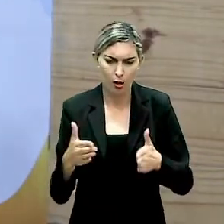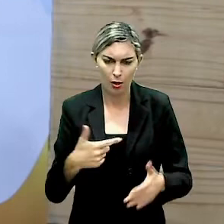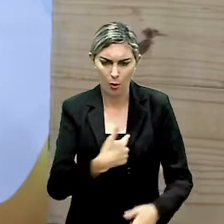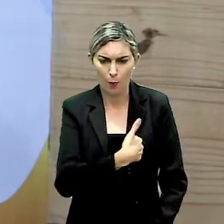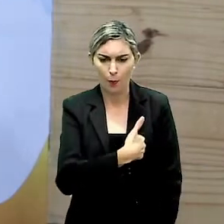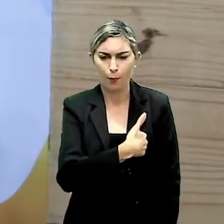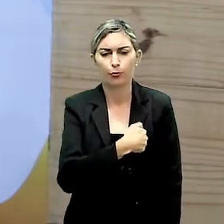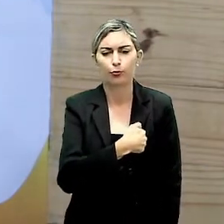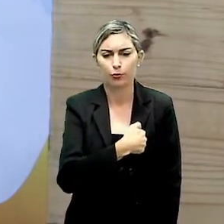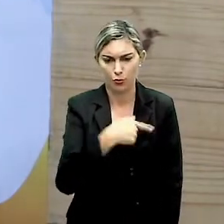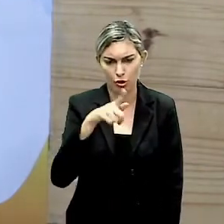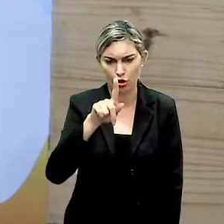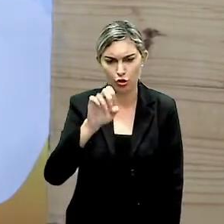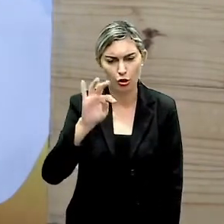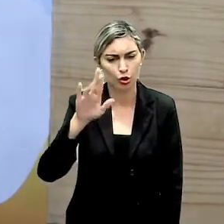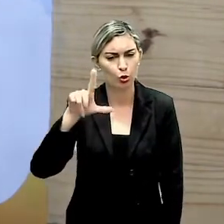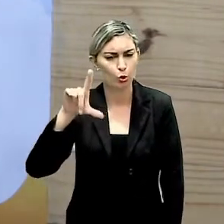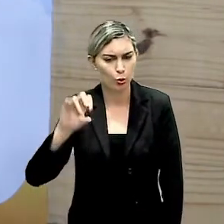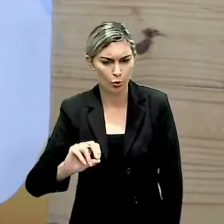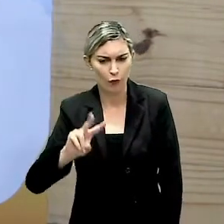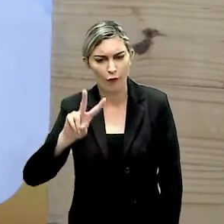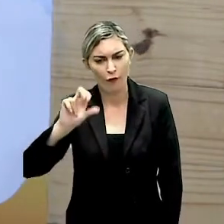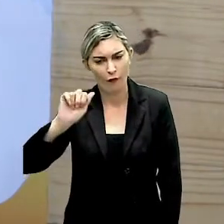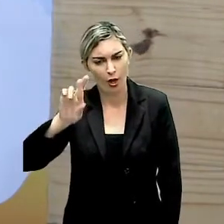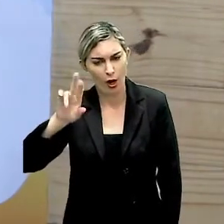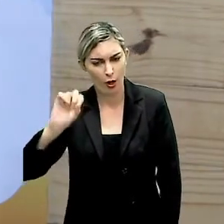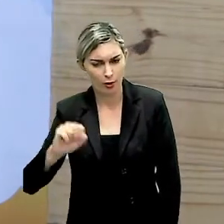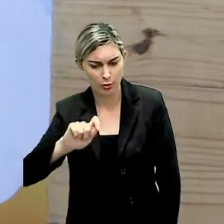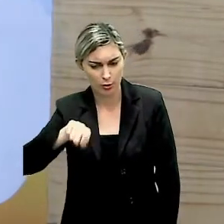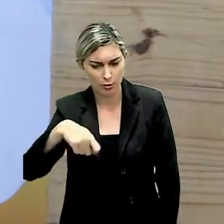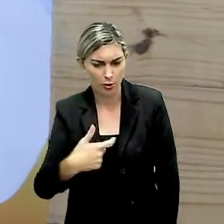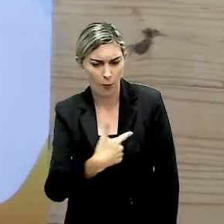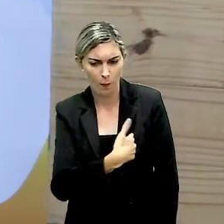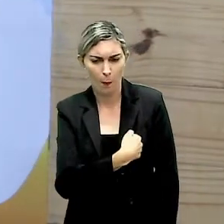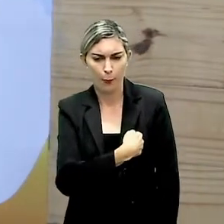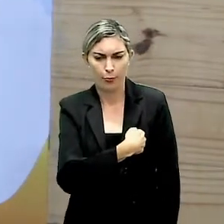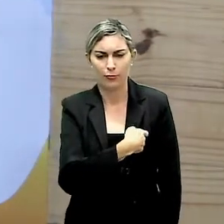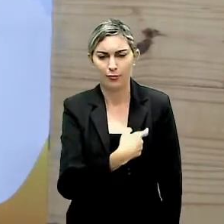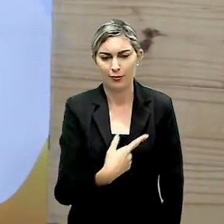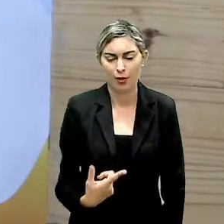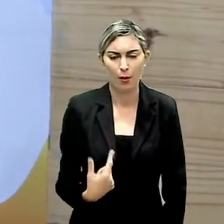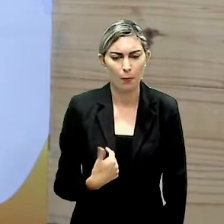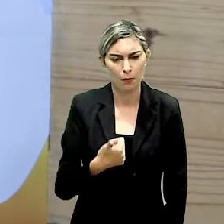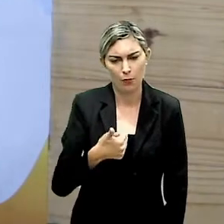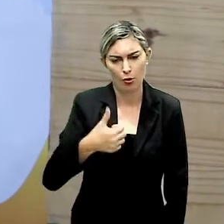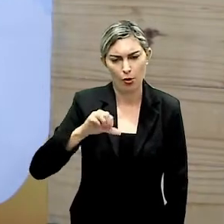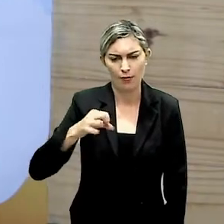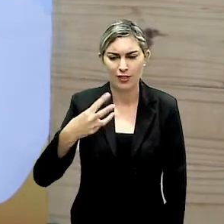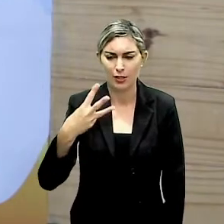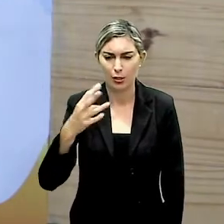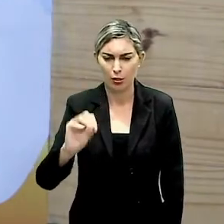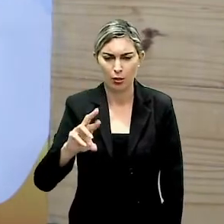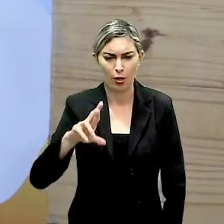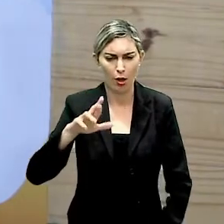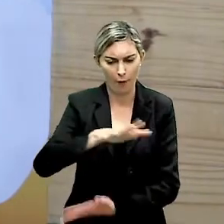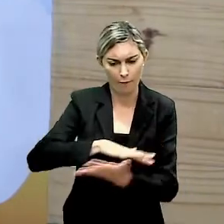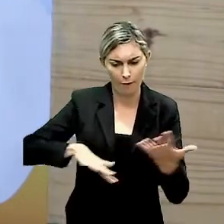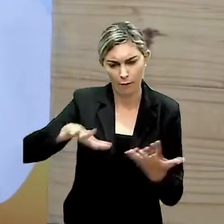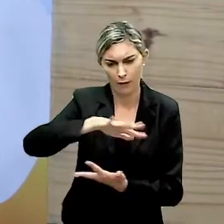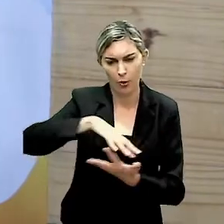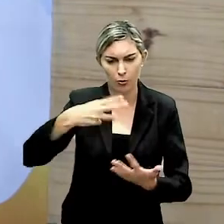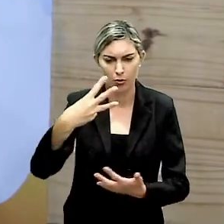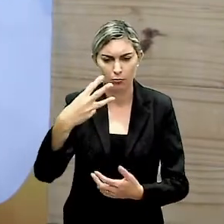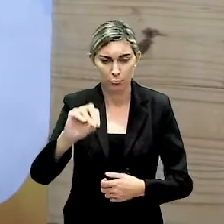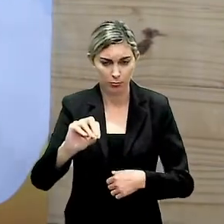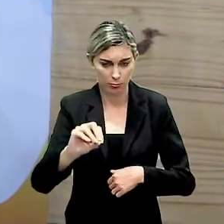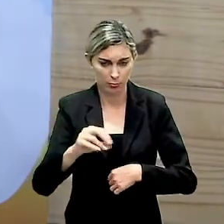período de Getúlio Dornelles Vargas, certo? O golpe que seria o golpe de 1930, a Revolução de 30. Beleza? Então,